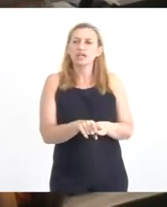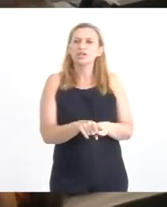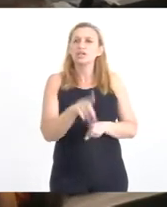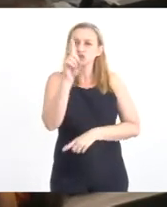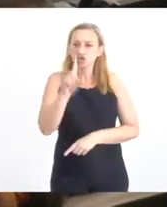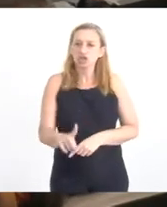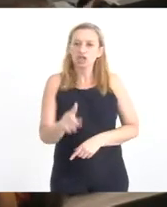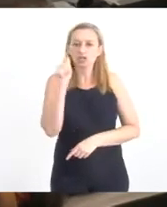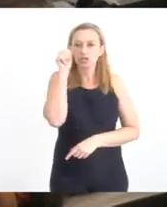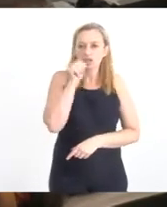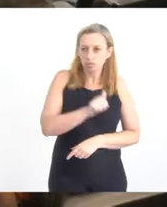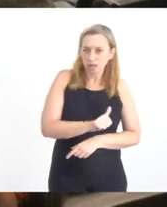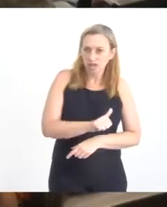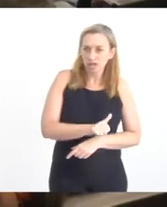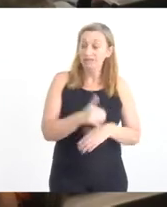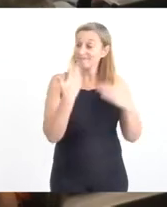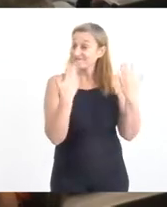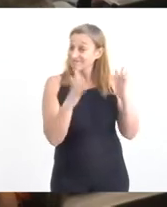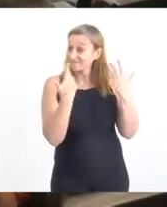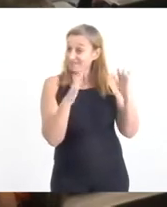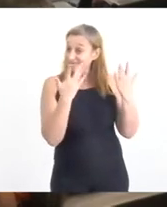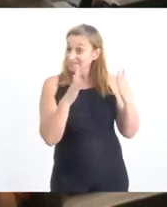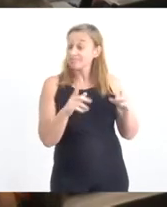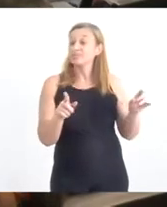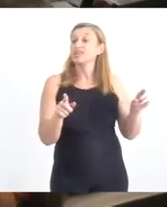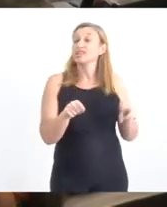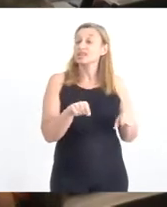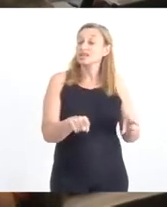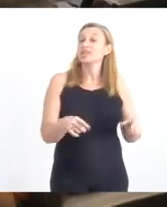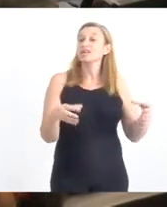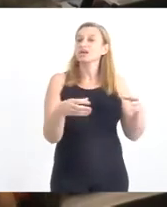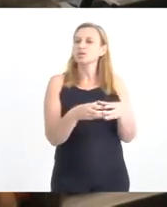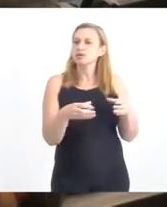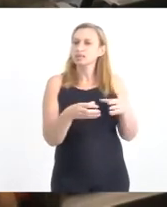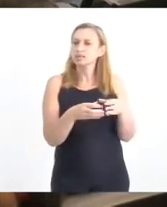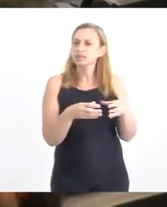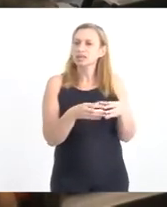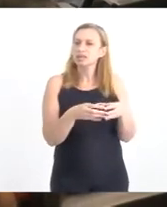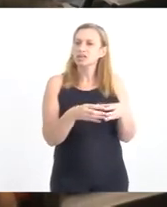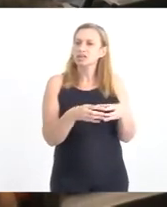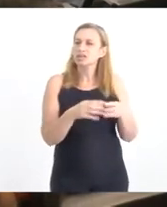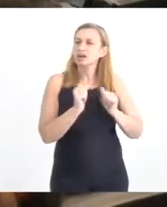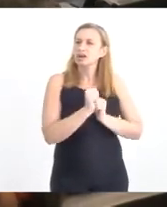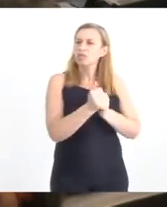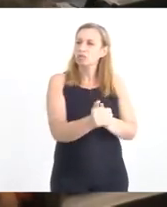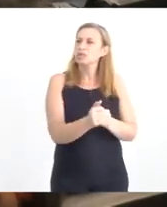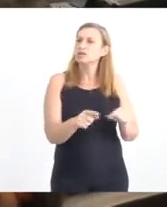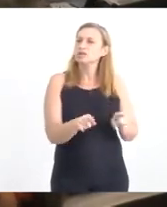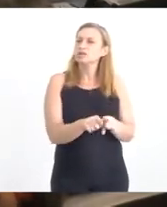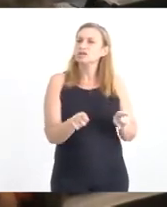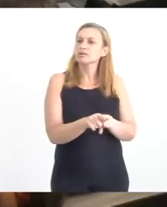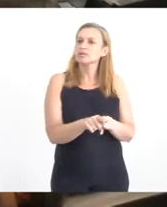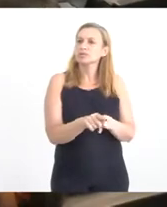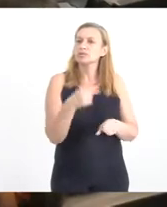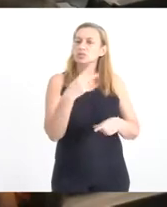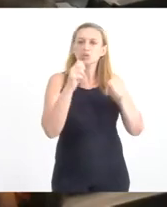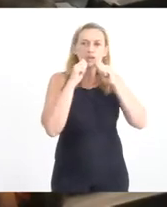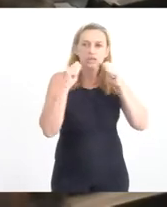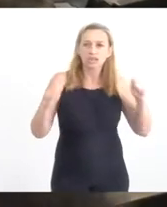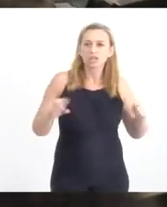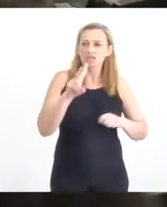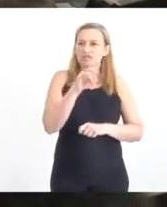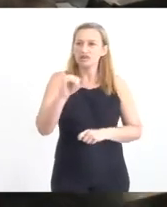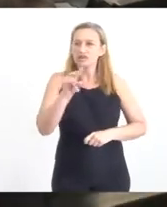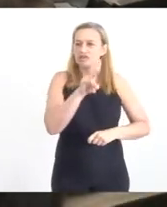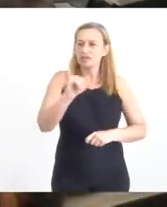aos direitos das mulheres e nesta comissão acompanhou com a sua assessora